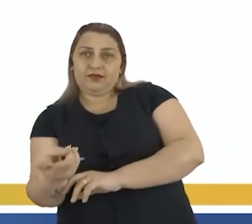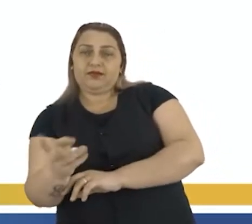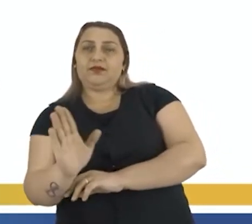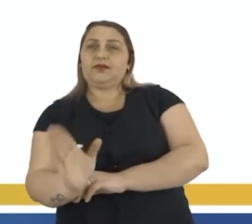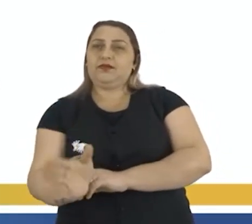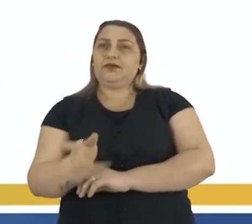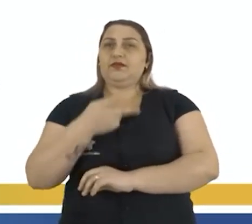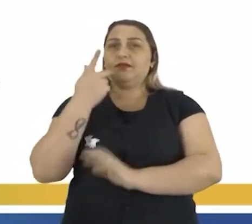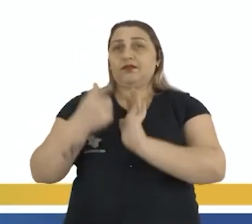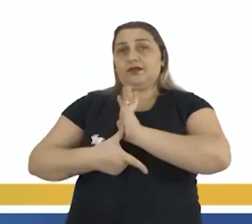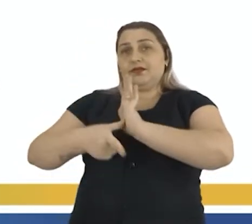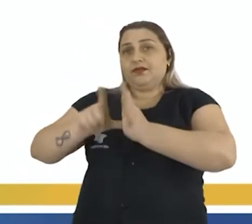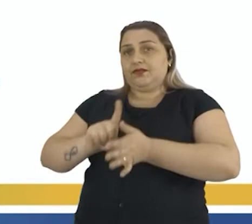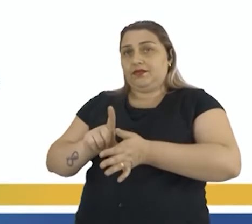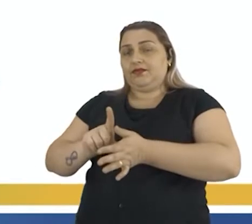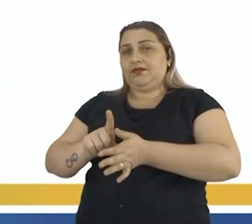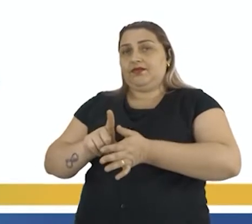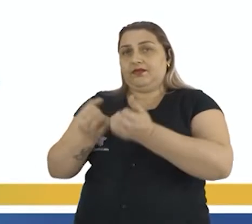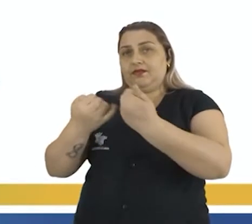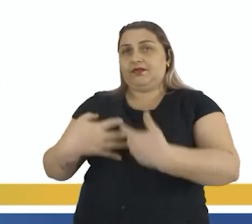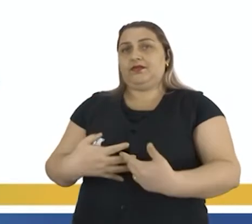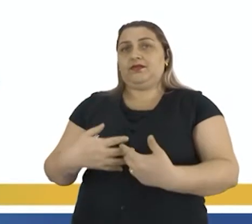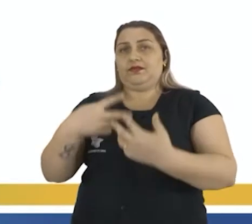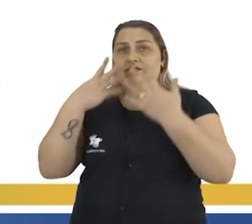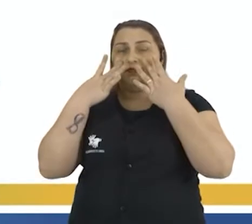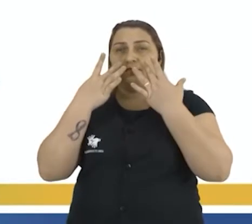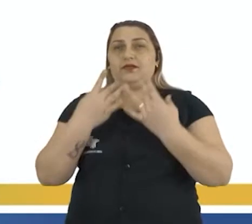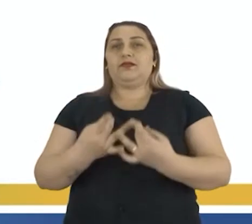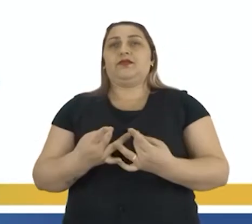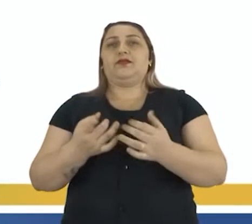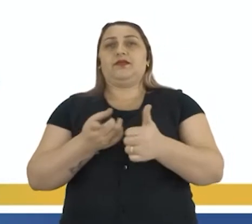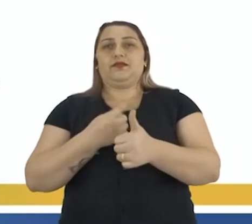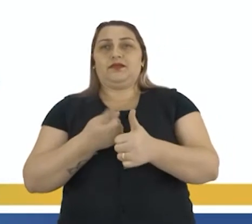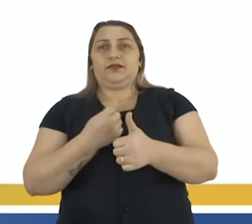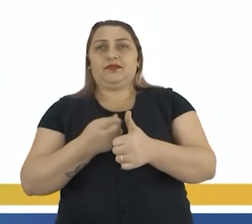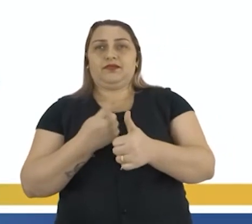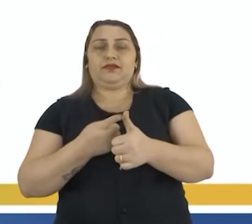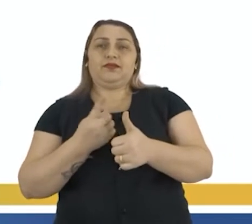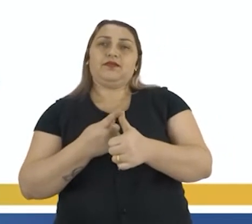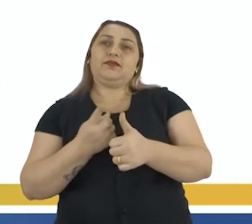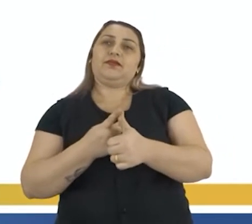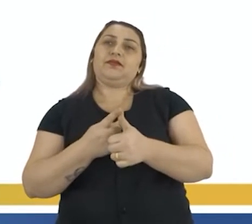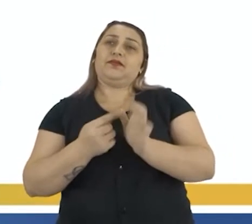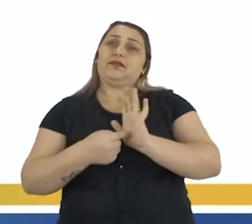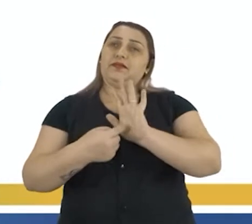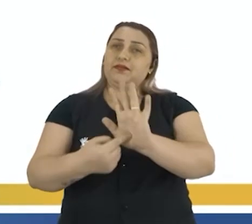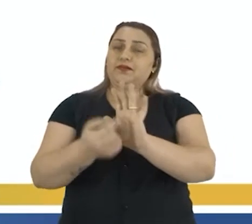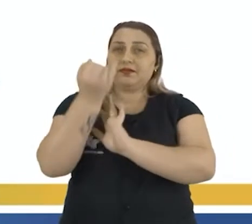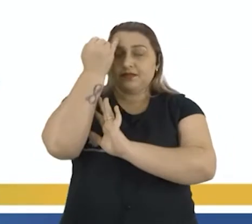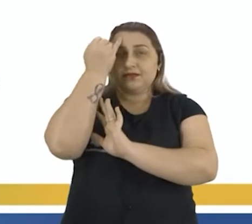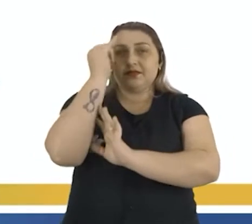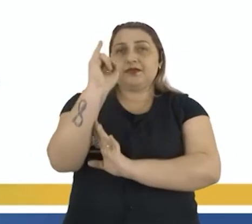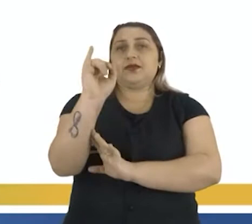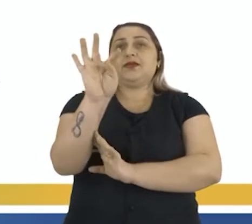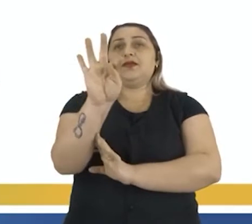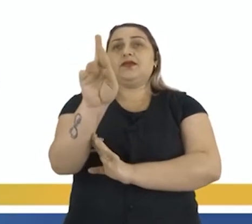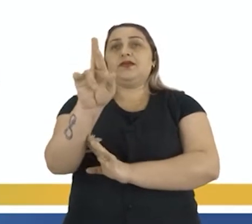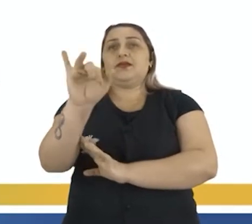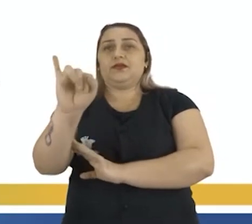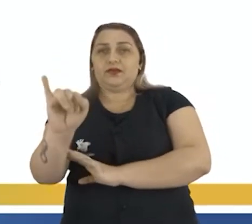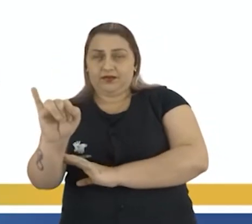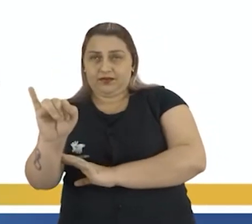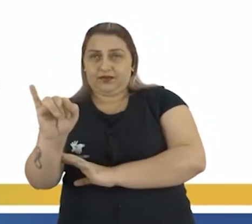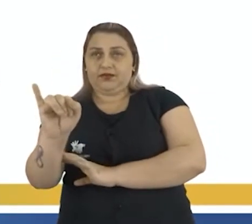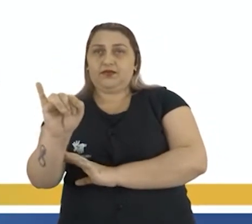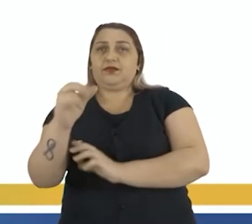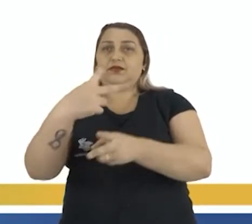que já foi dito anteriormente. Tá? Observe que, primeiramente, foi apresentada a ideia de que o tricampeão seria